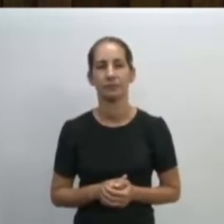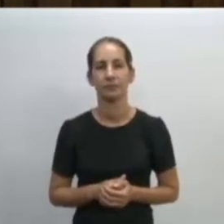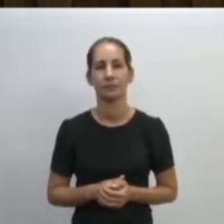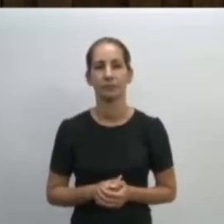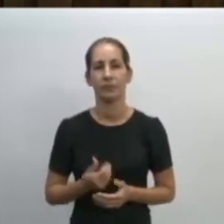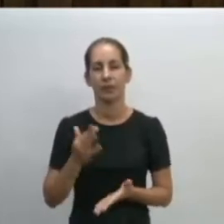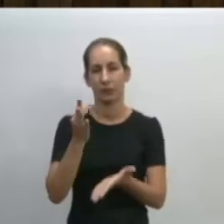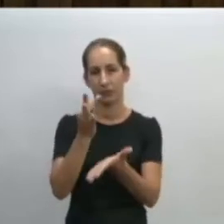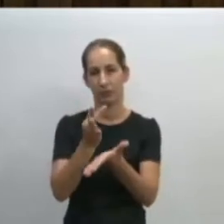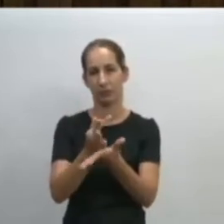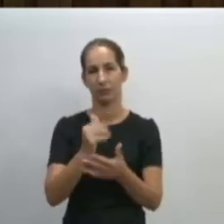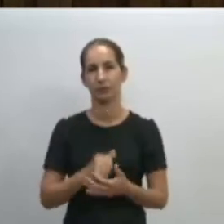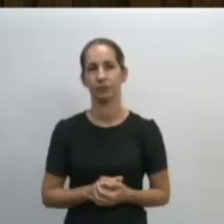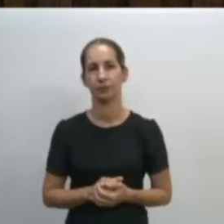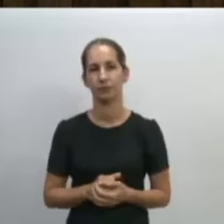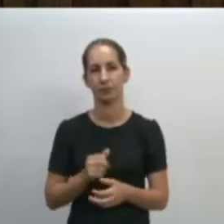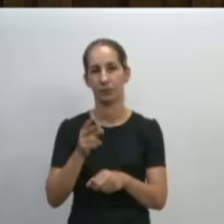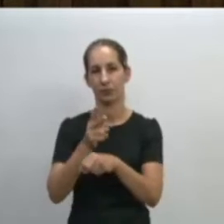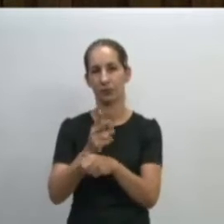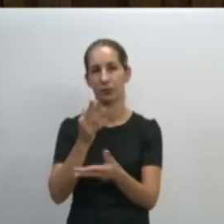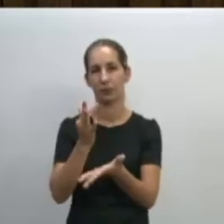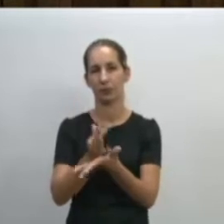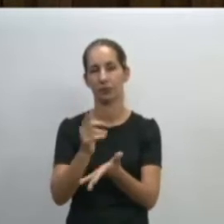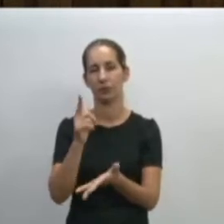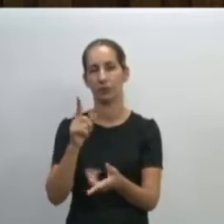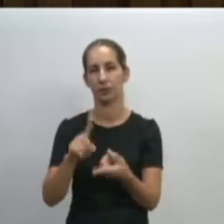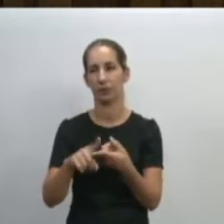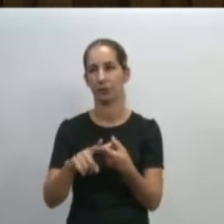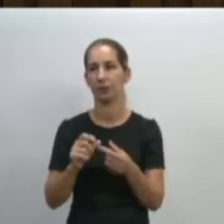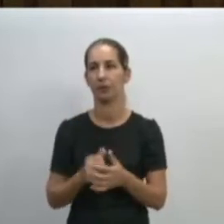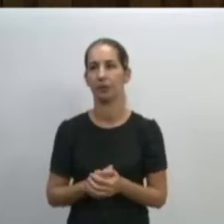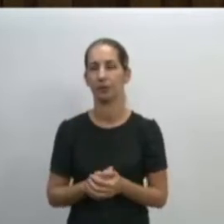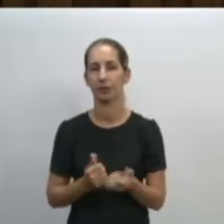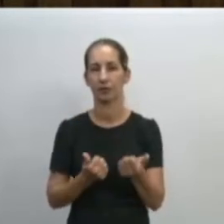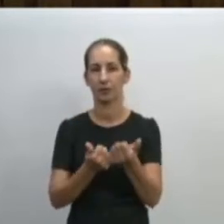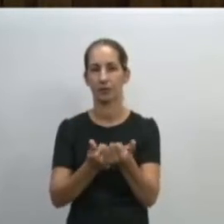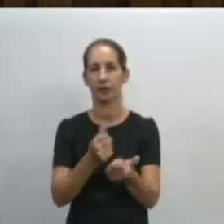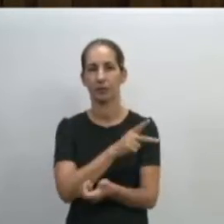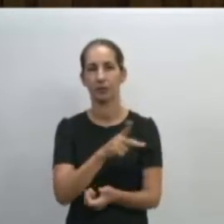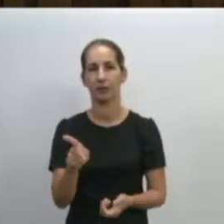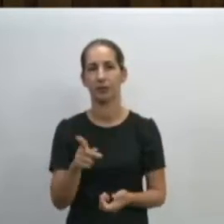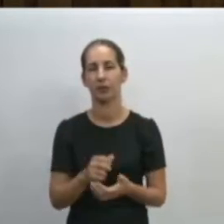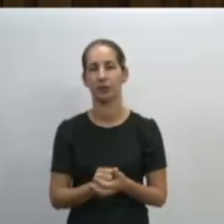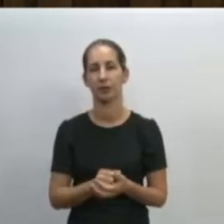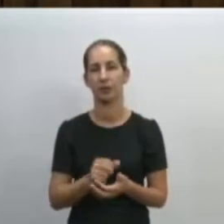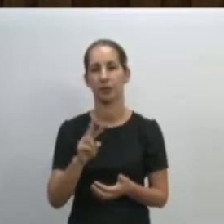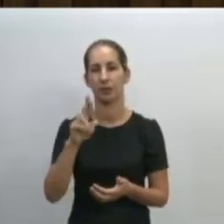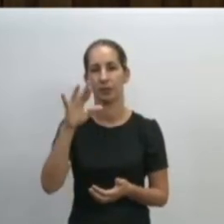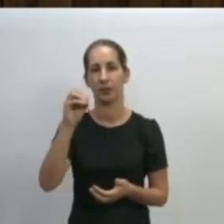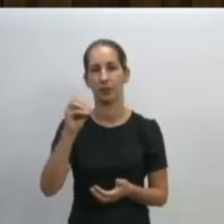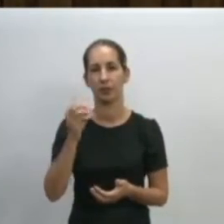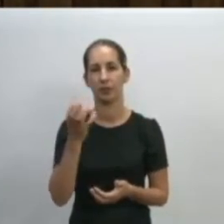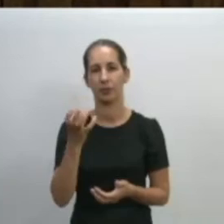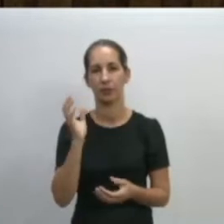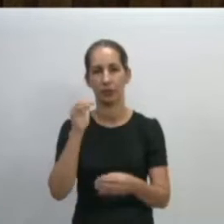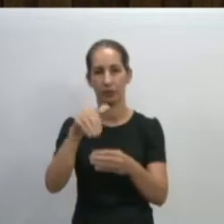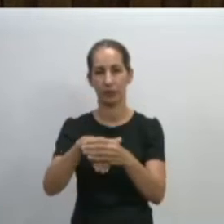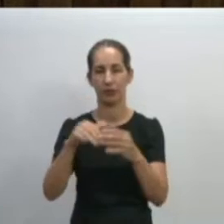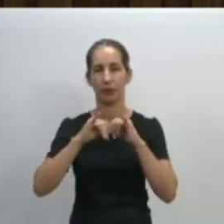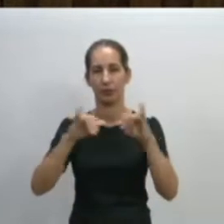Não está presente, nem de forma virtual. Passo ao vice-presidente, professor Robério. Vossa Excelência, voca?